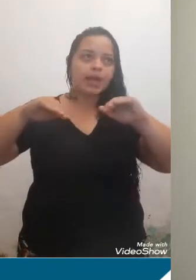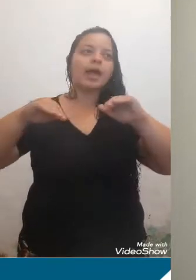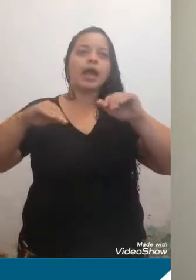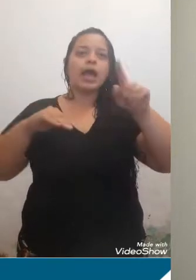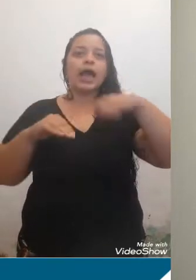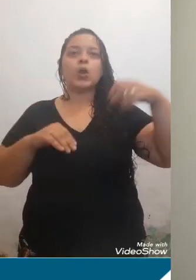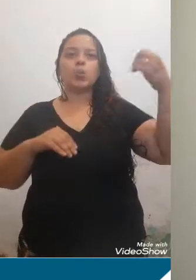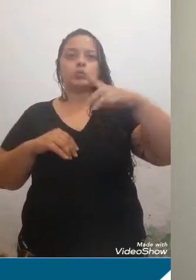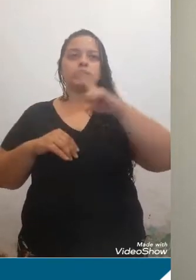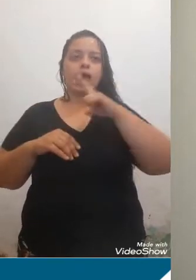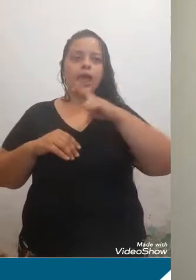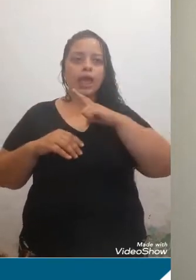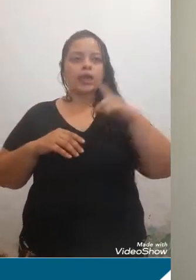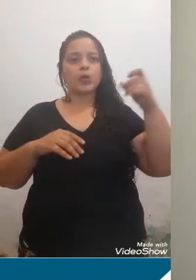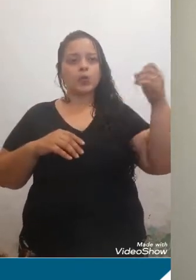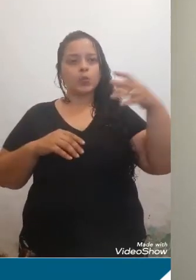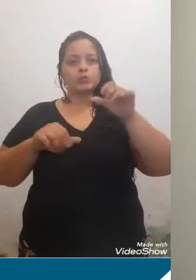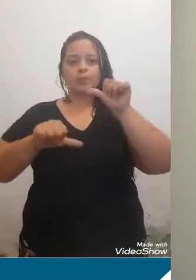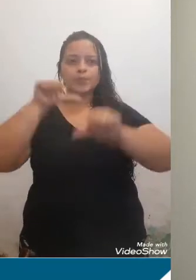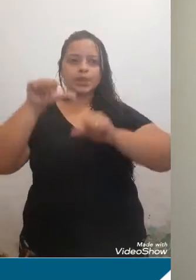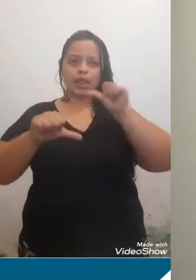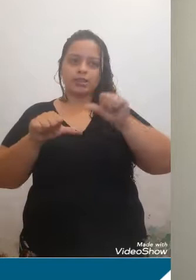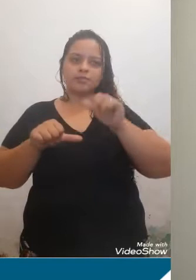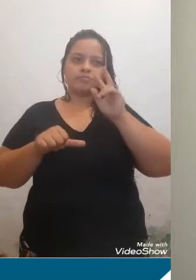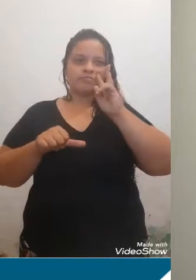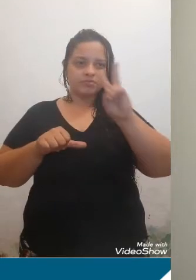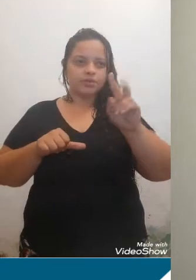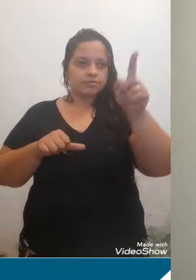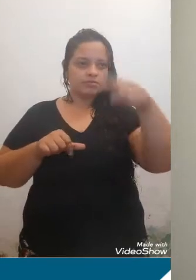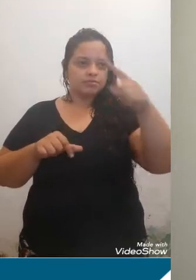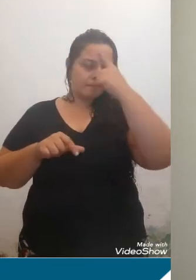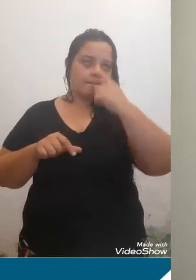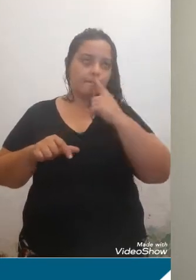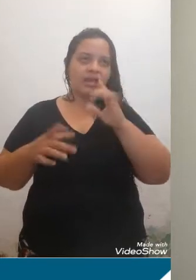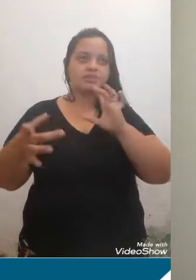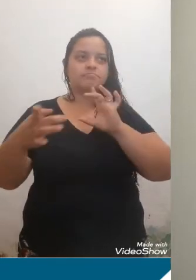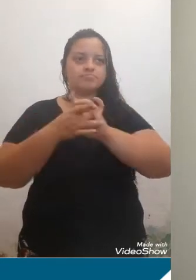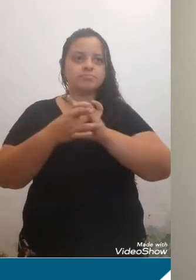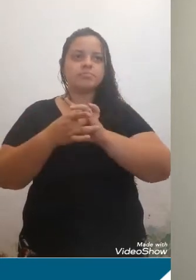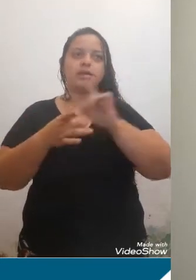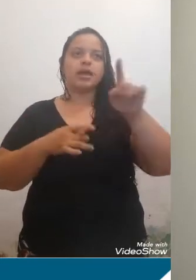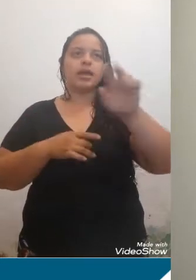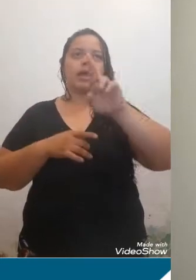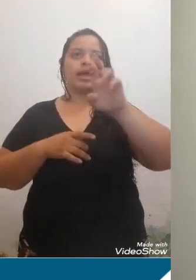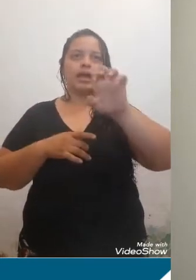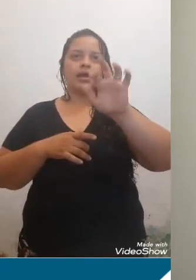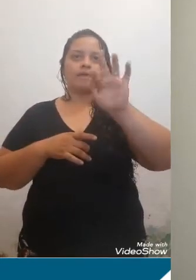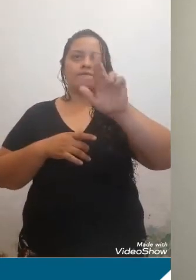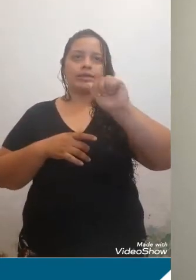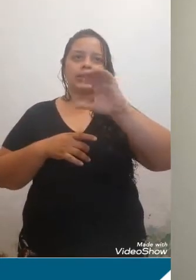meio de propagação, a luz tem sua trajetória de propagação alterada. A esse fenômeno